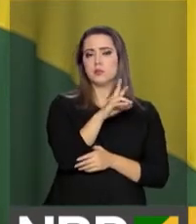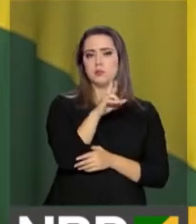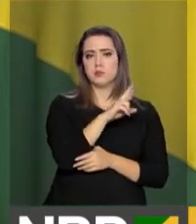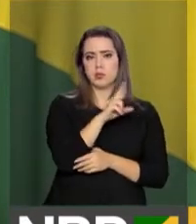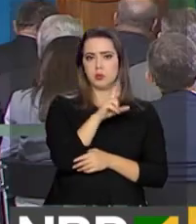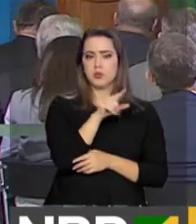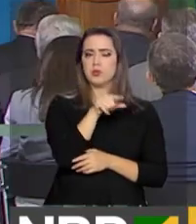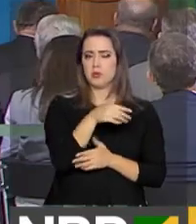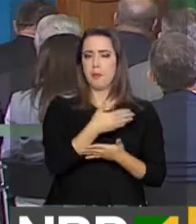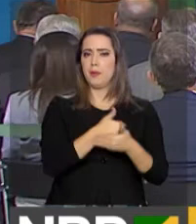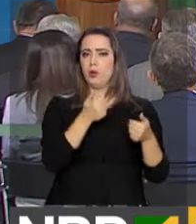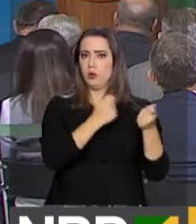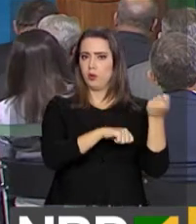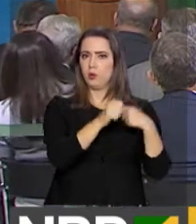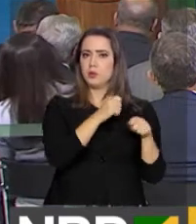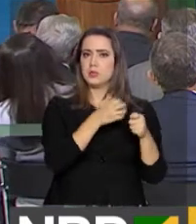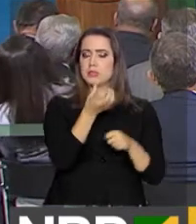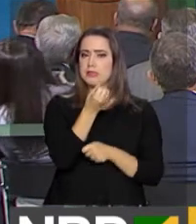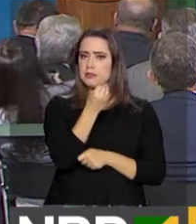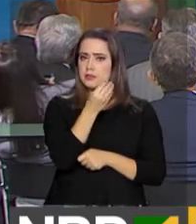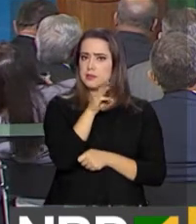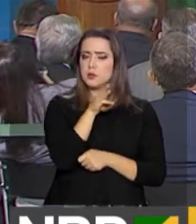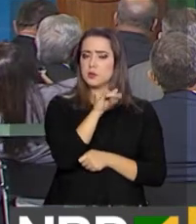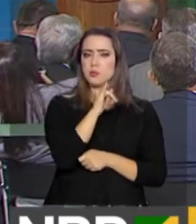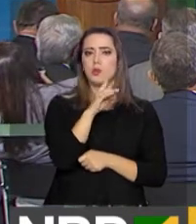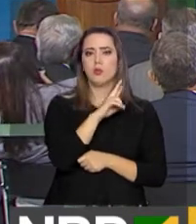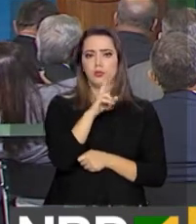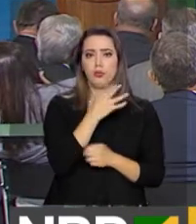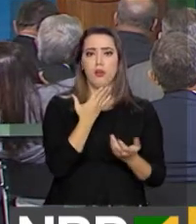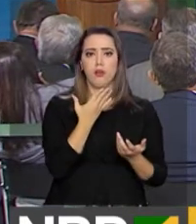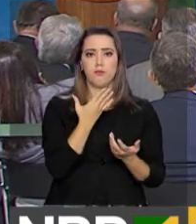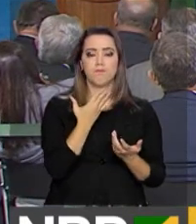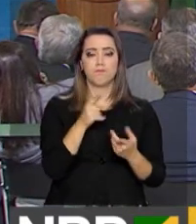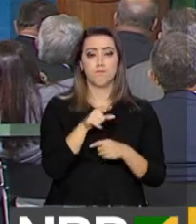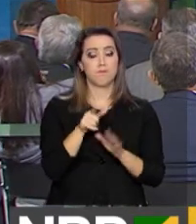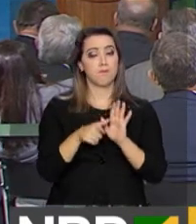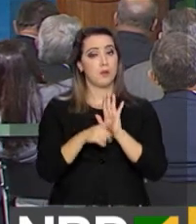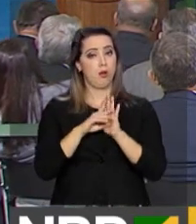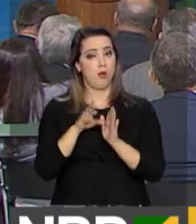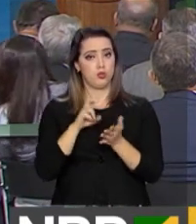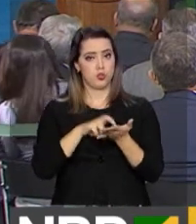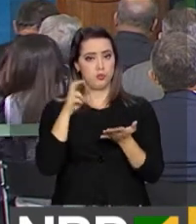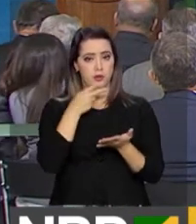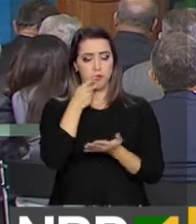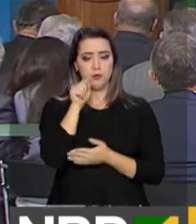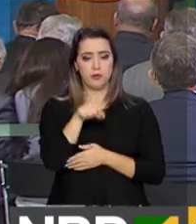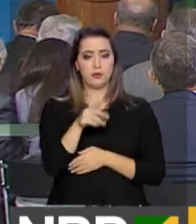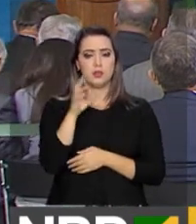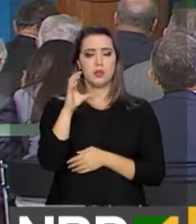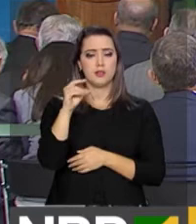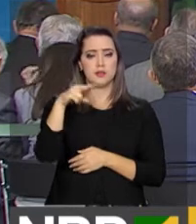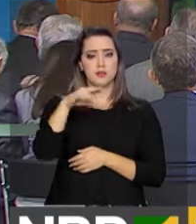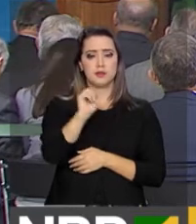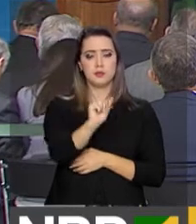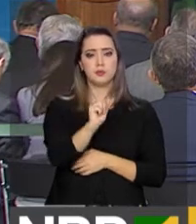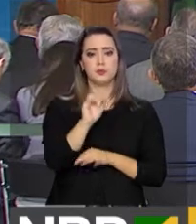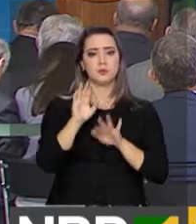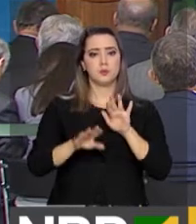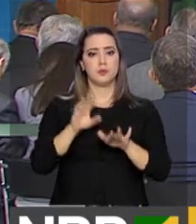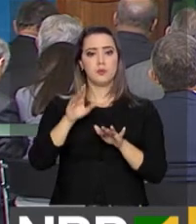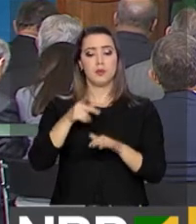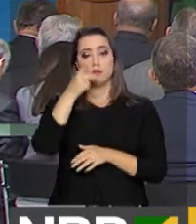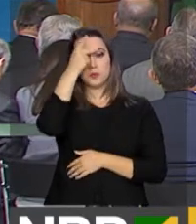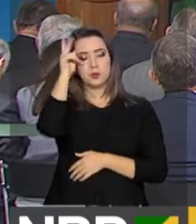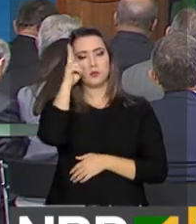600 bilhões de reais e ora digo eu eu disse de manhã quem esteve de manhã a cna talvez